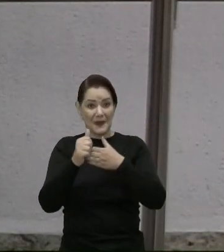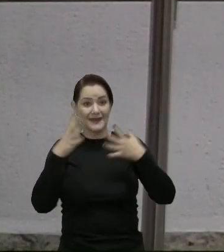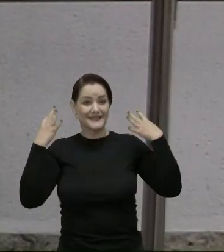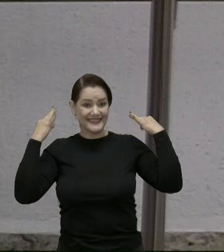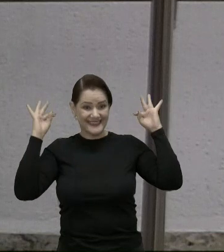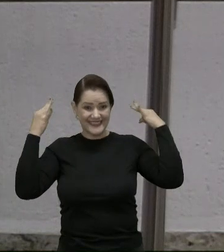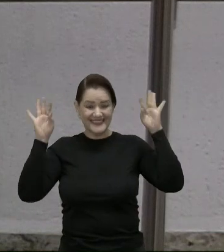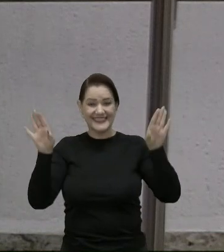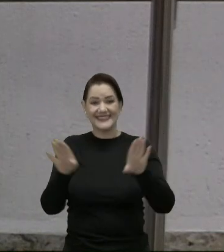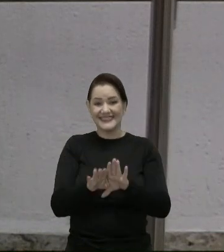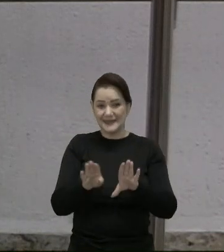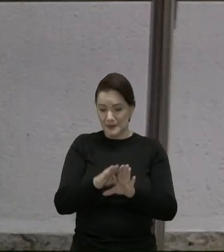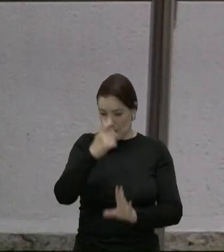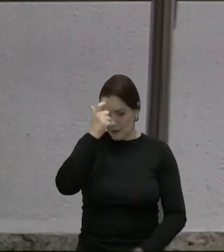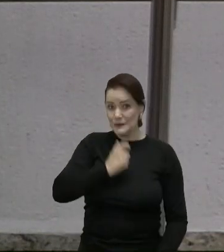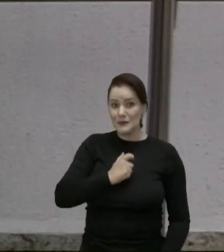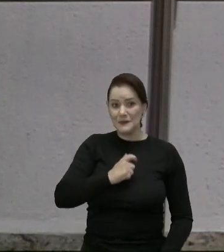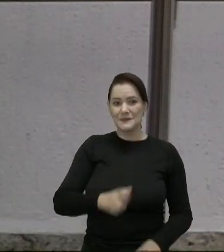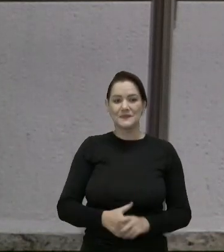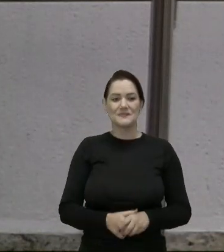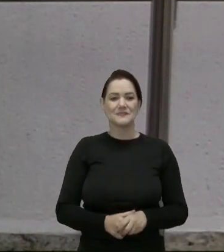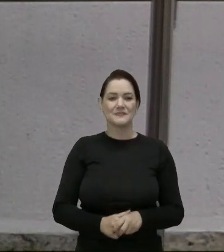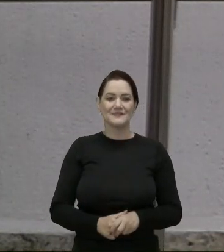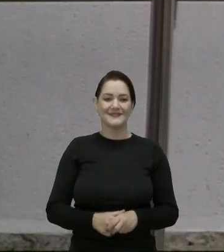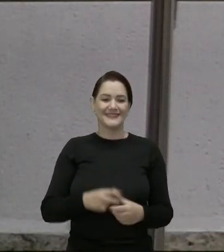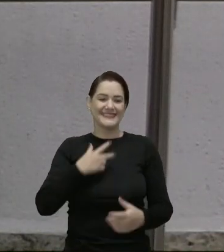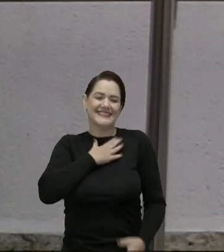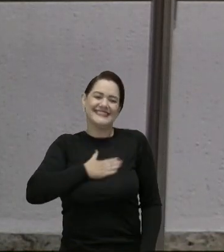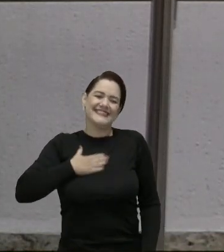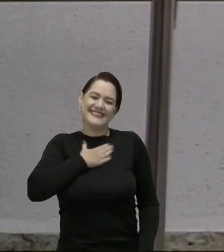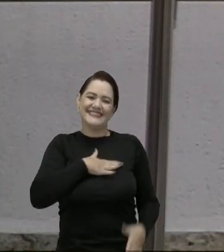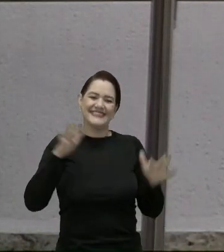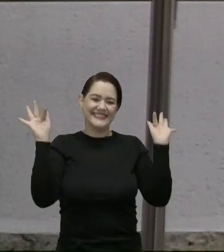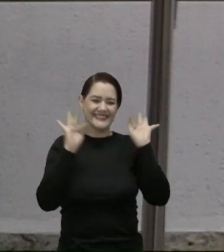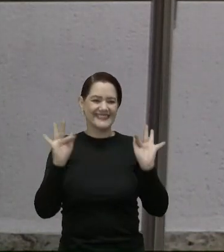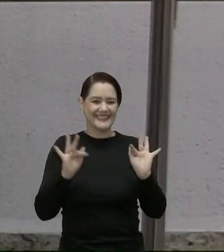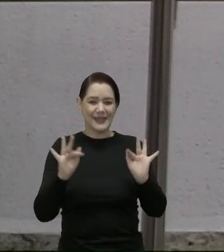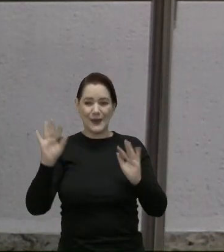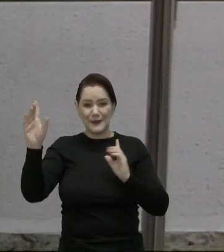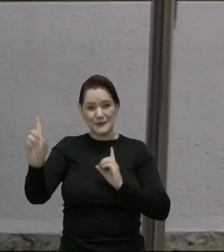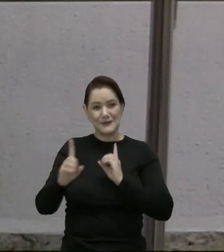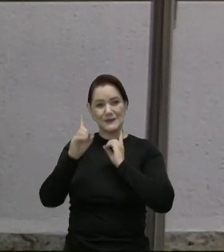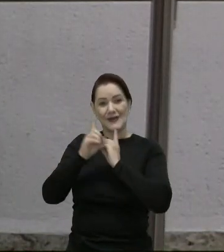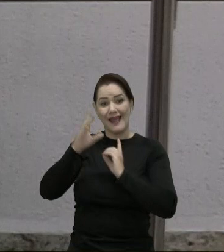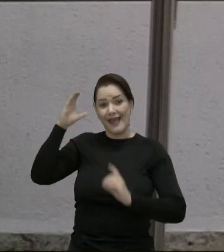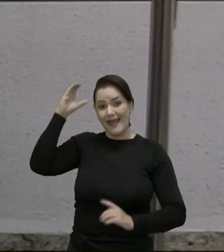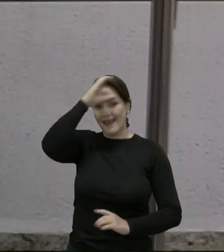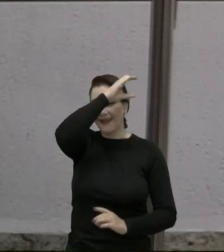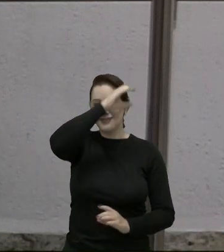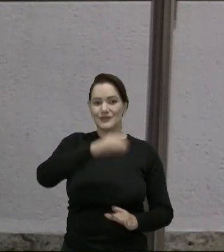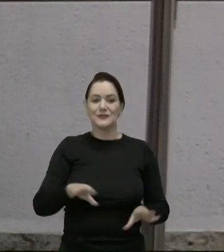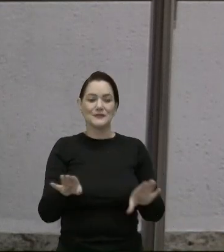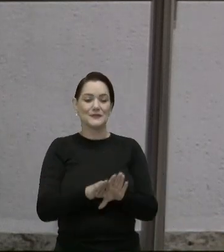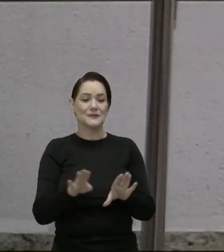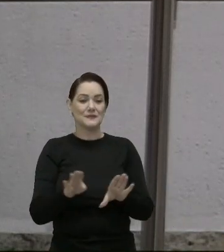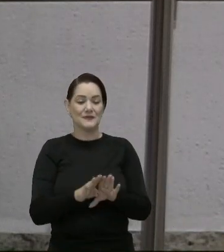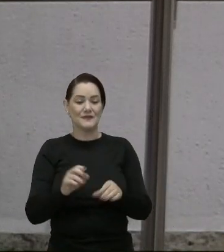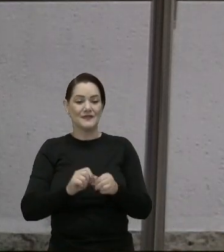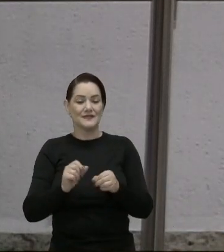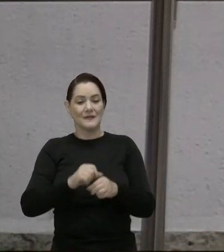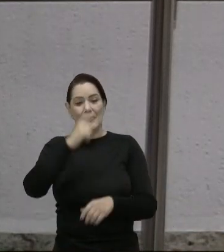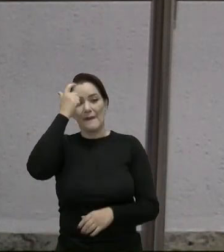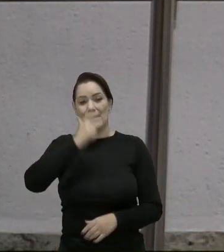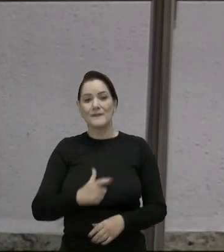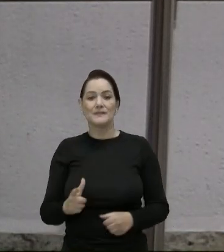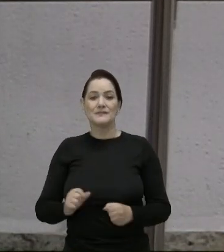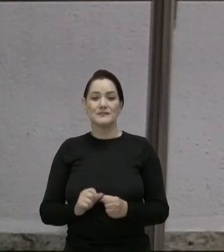também sou guia de turismo, sente-se feliz com a satisfação do cliente. Sua maior realização pessoal foi a conquista do